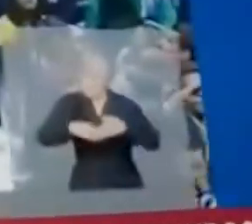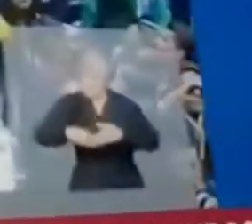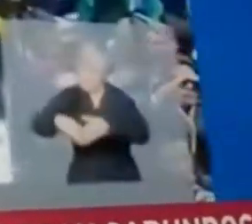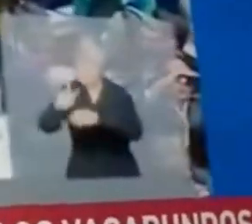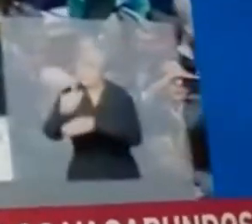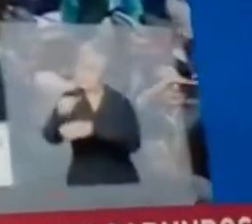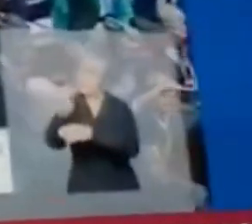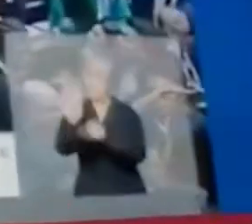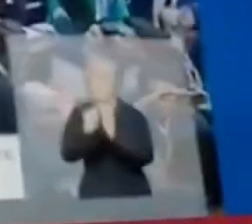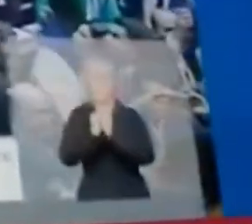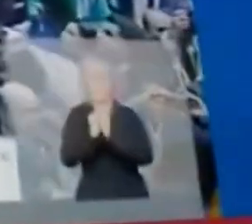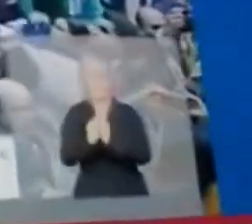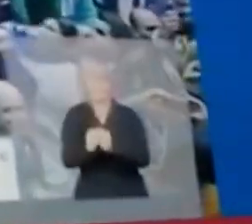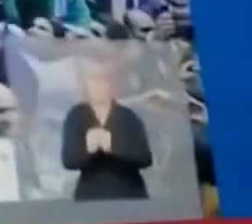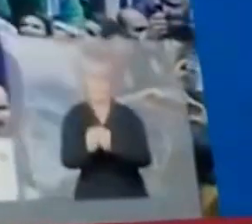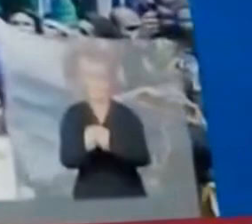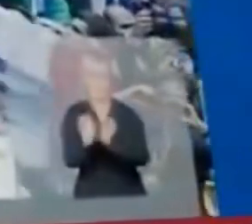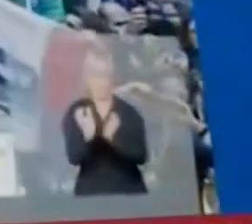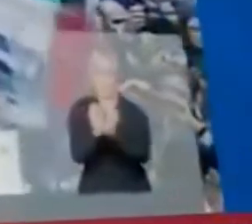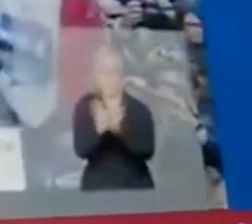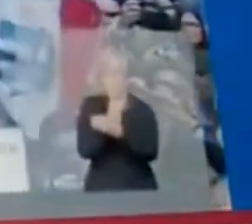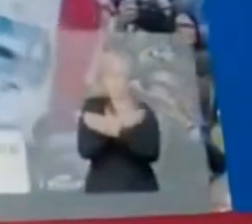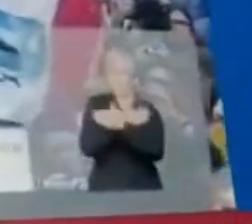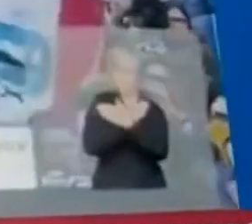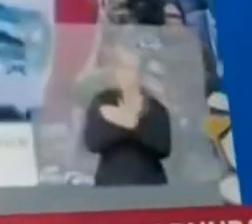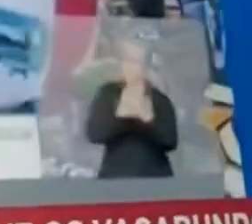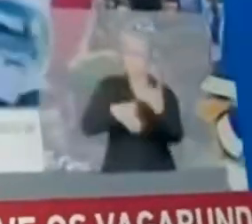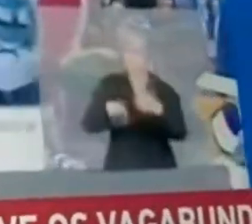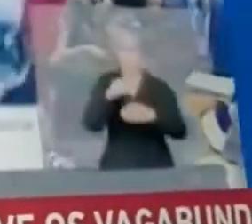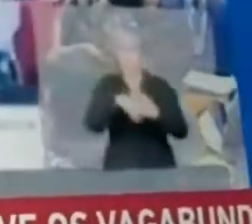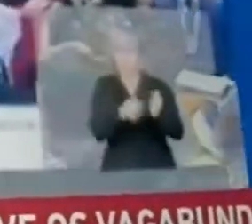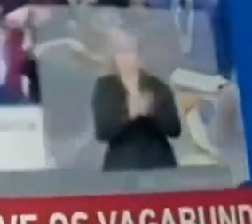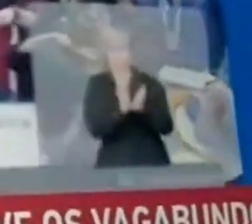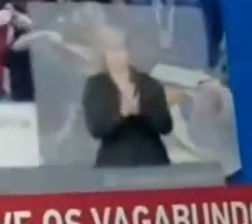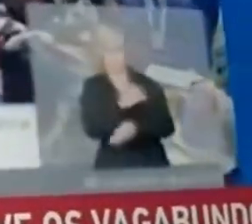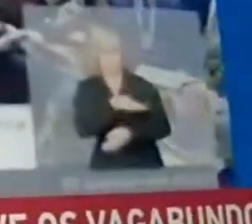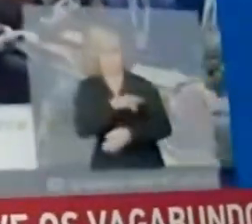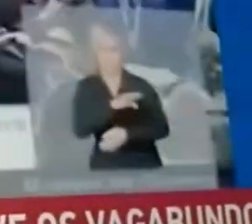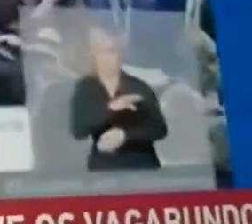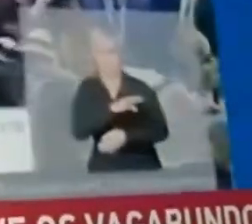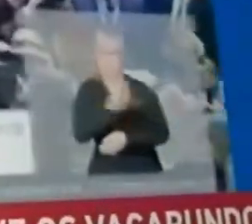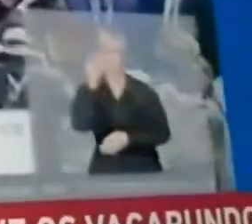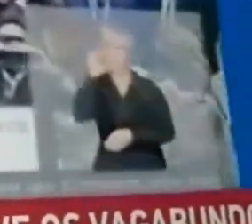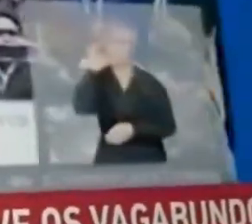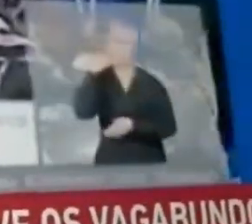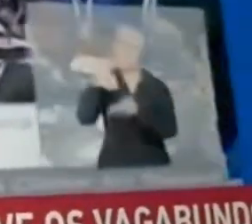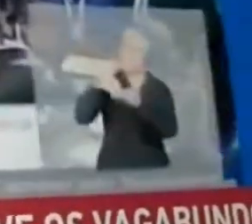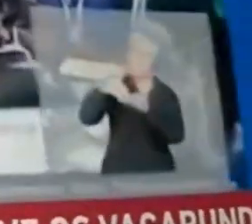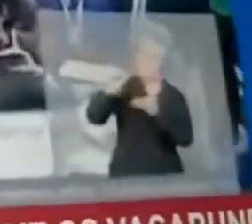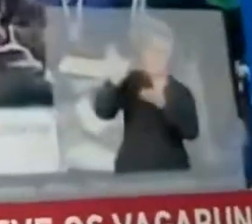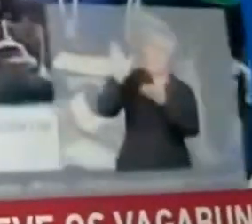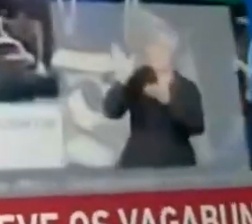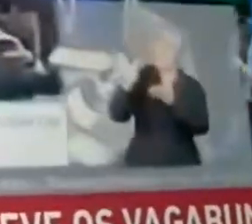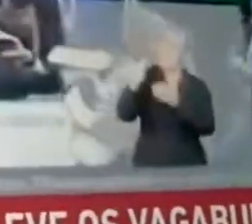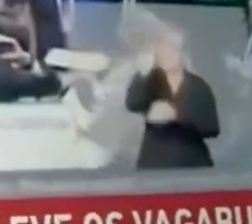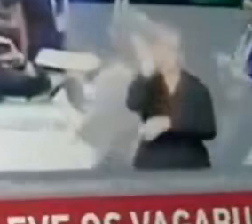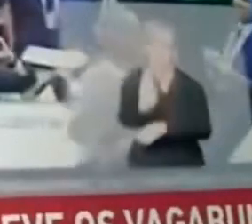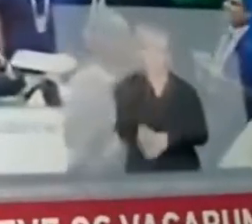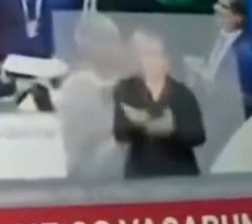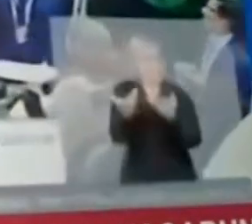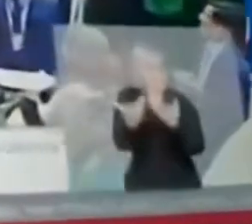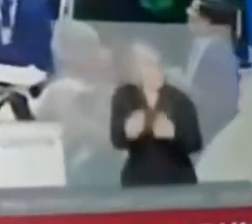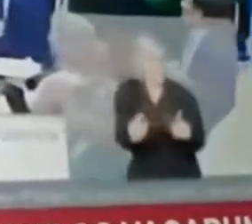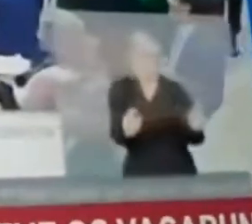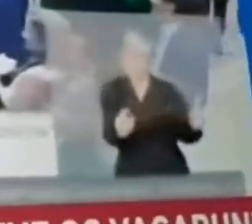Lula junto e os vagabundos do PT. Dilma vai embora que o Brasil